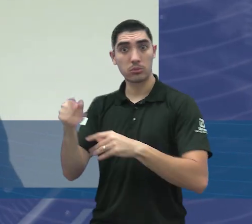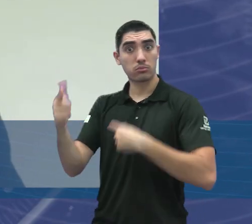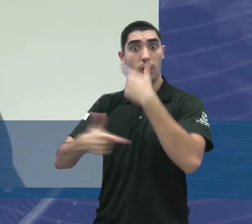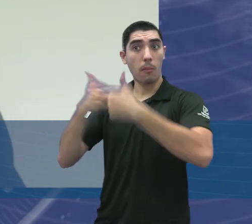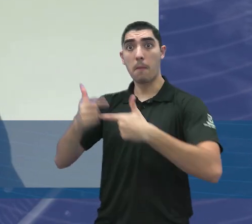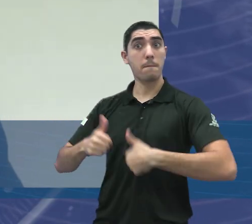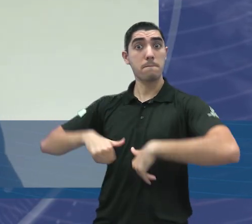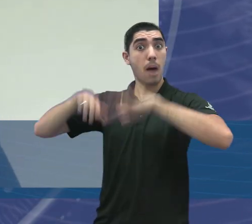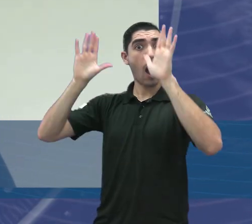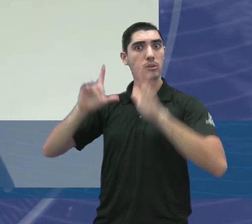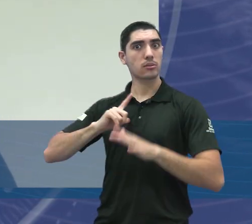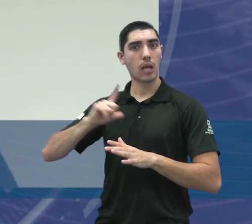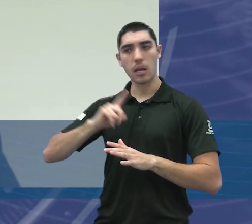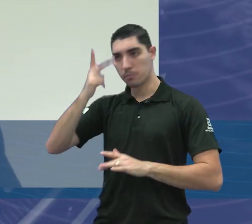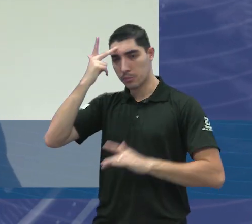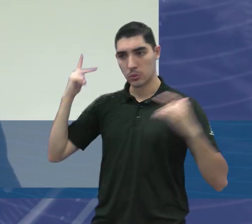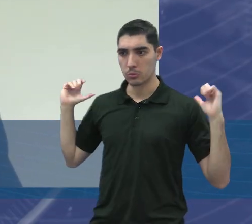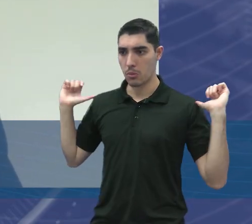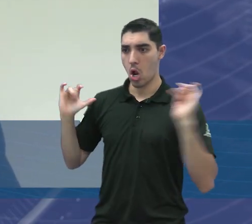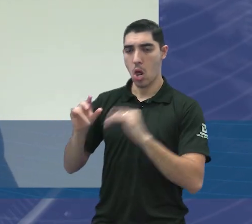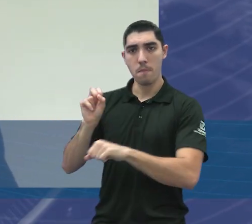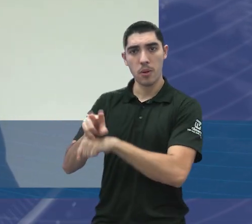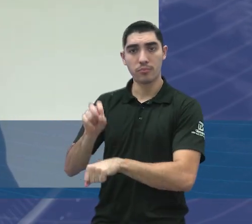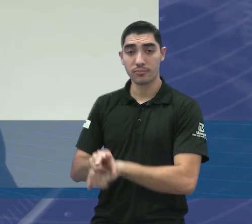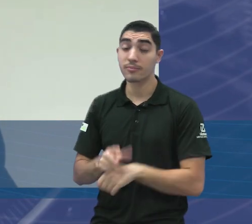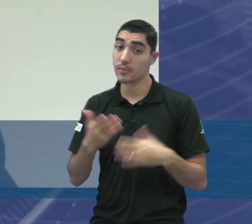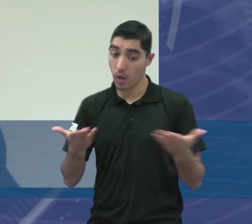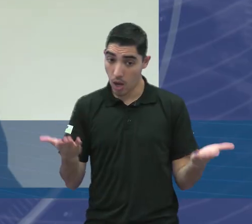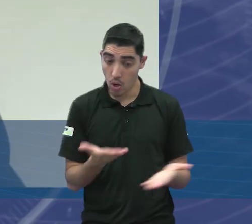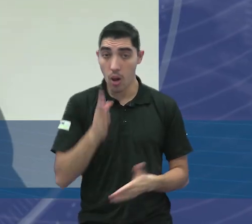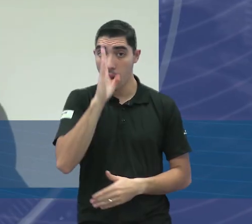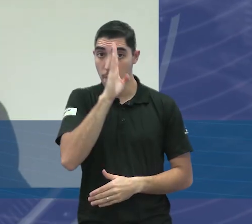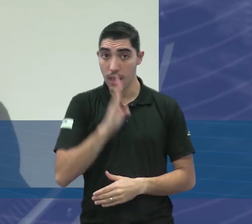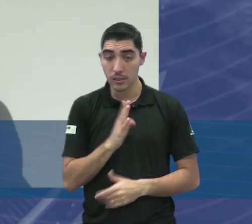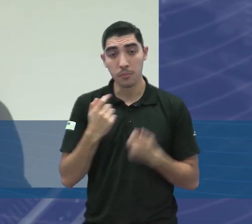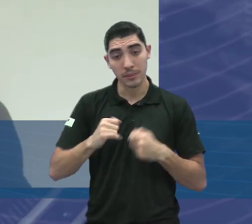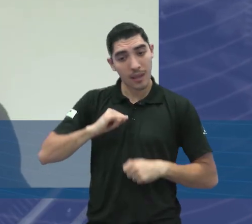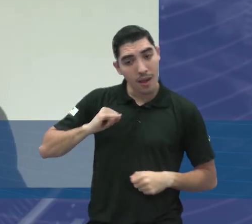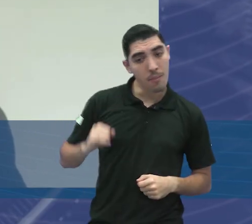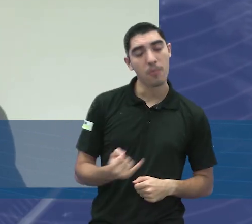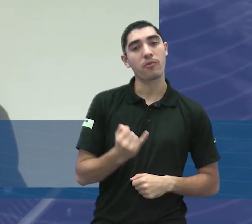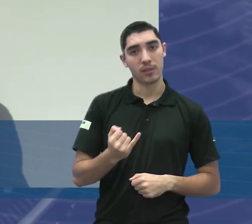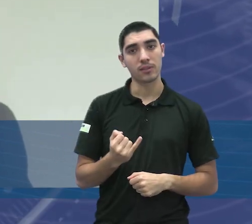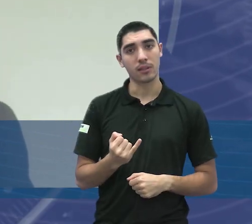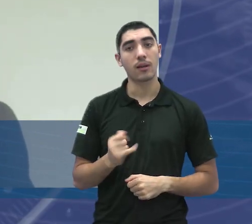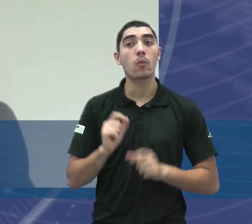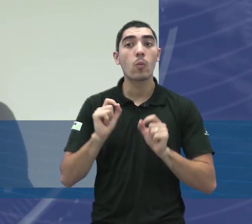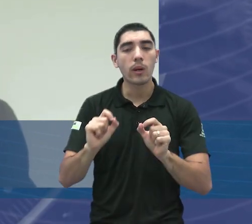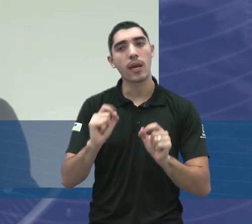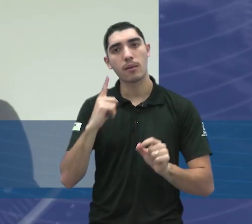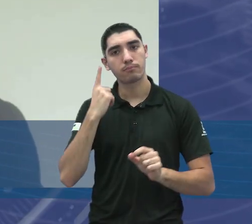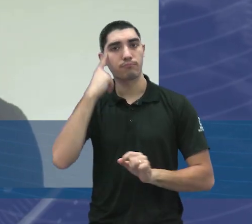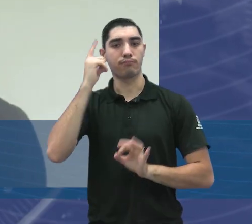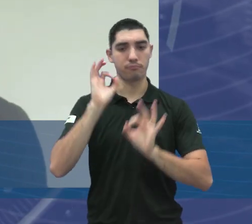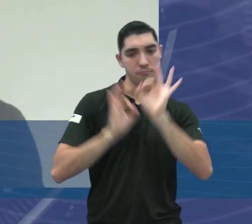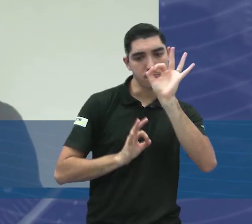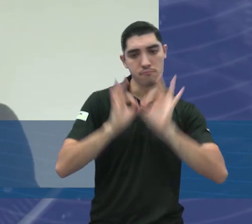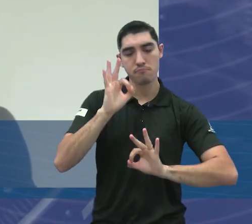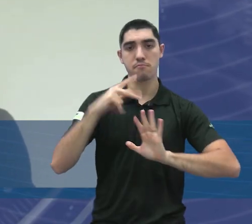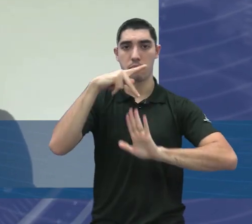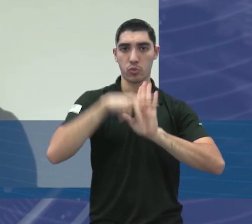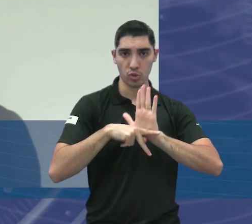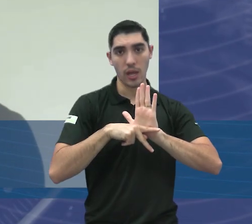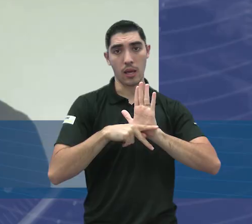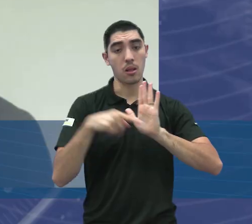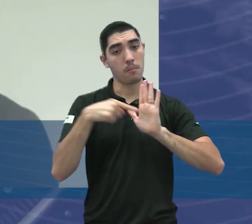e precisa, talvez, aproveitar esse momento ou de alguma maneira, ter um projeto que a gente possa